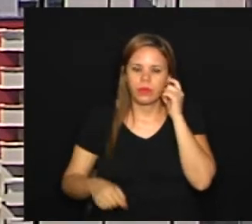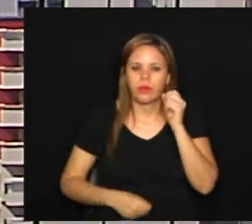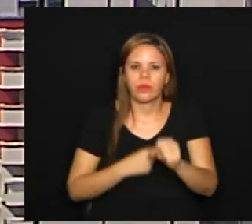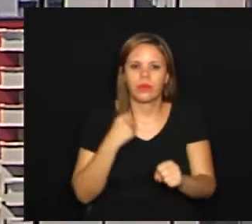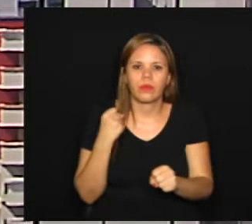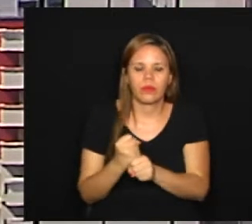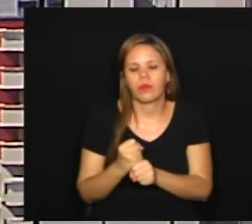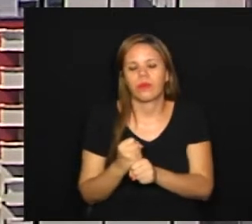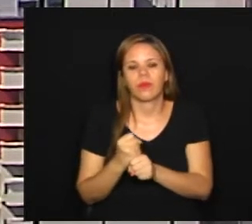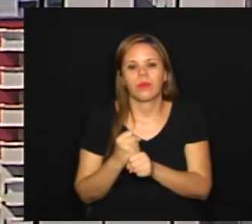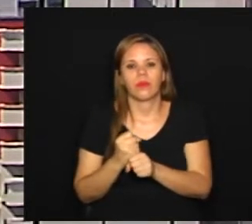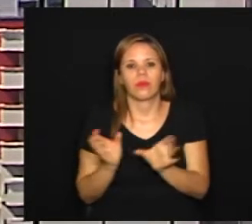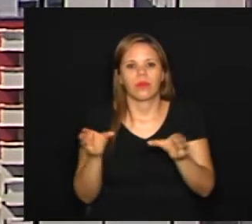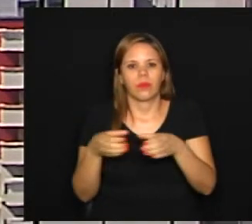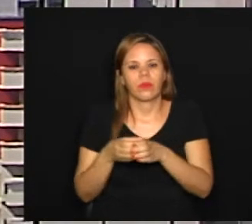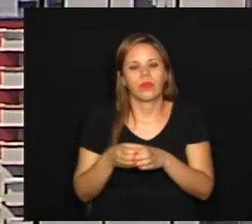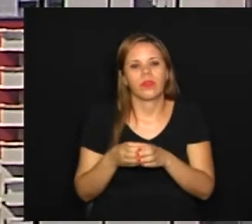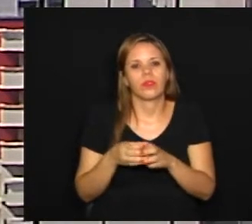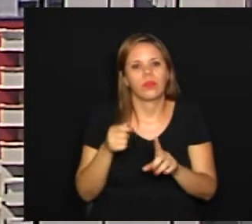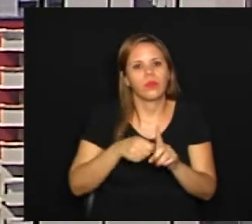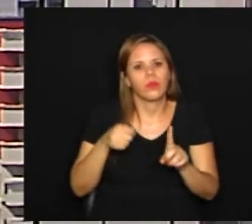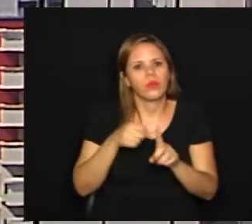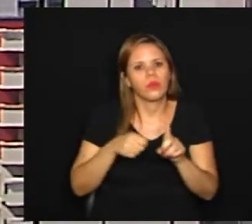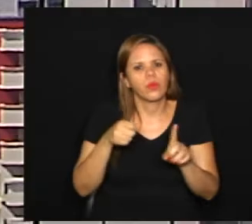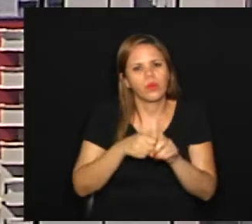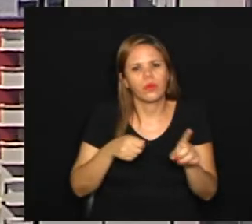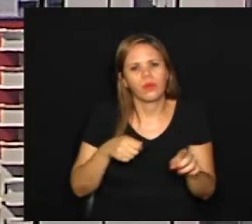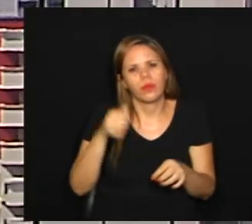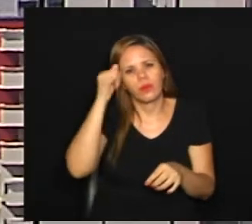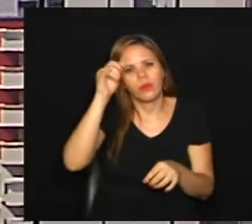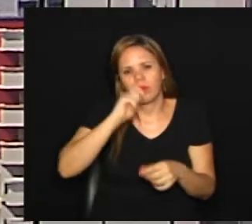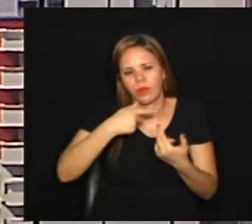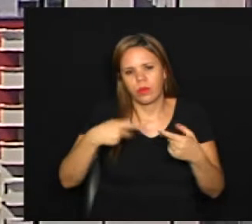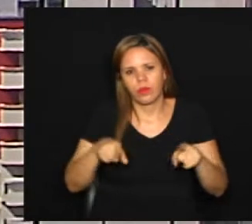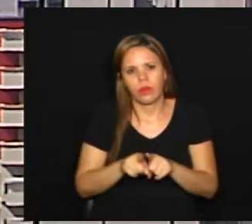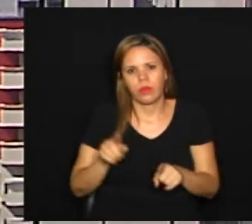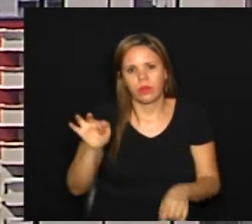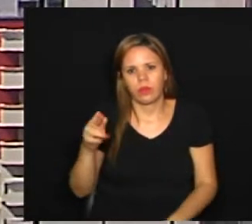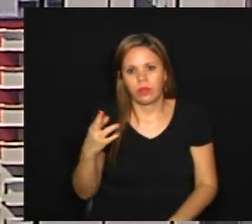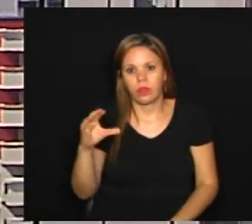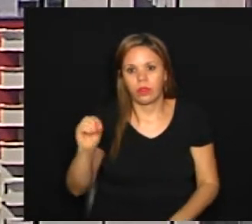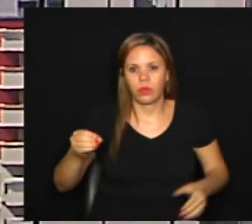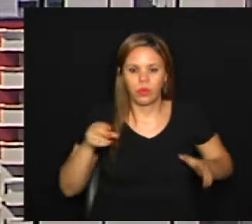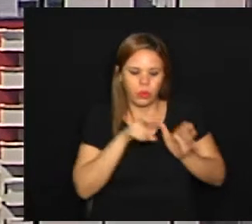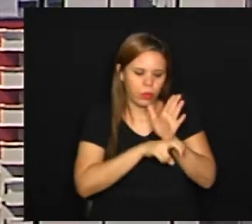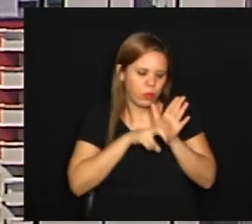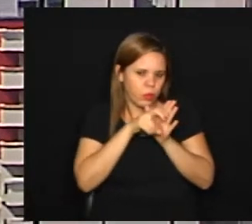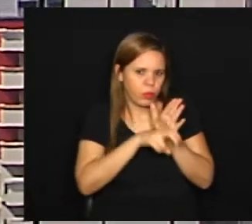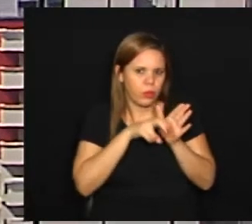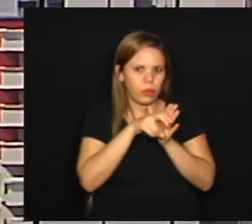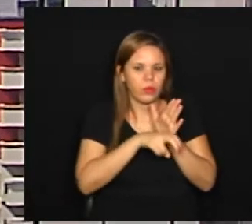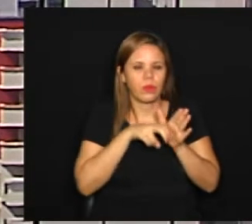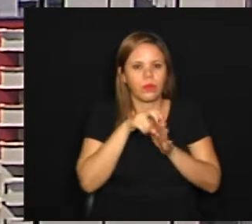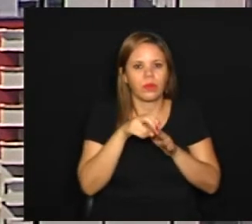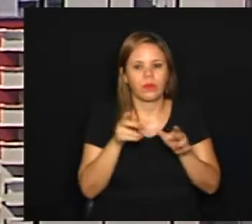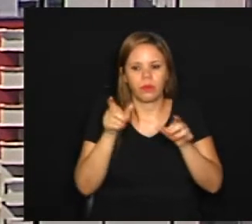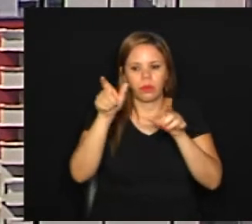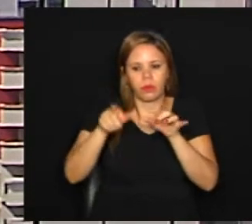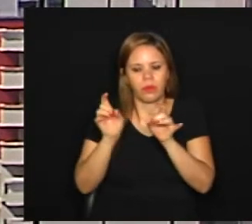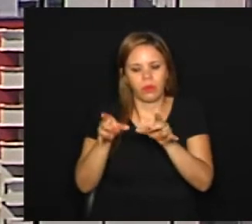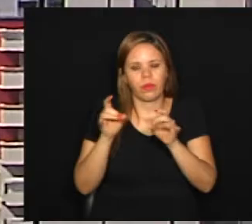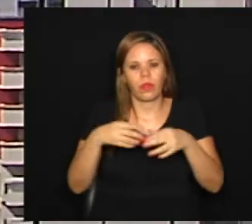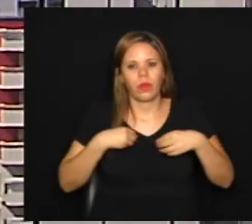de Política de Prevenção às Drogas aqui da Câmara. Francisco de Souza, cadeirante, que se tornou um vendedor de